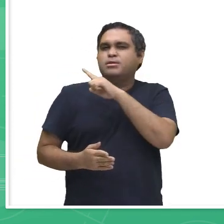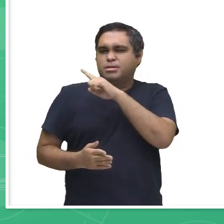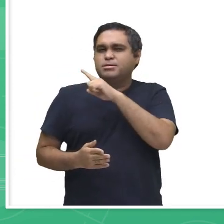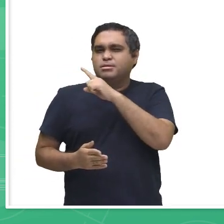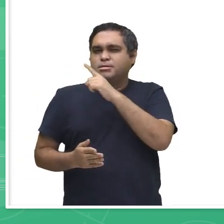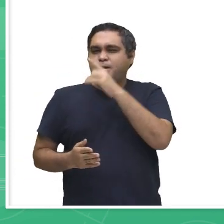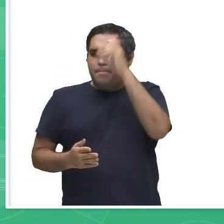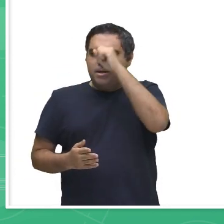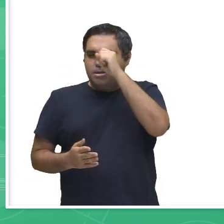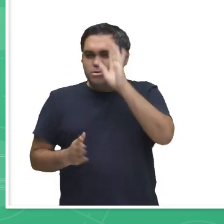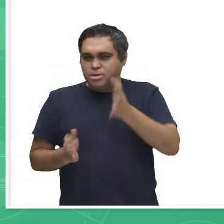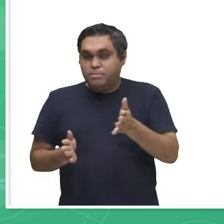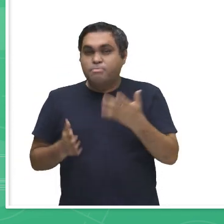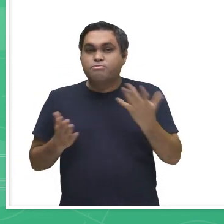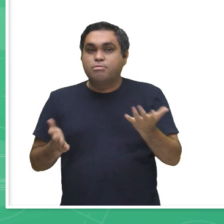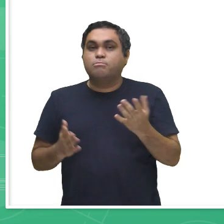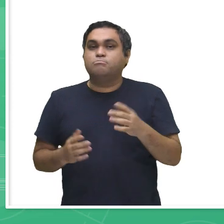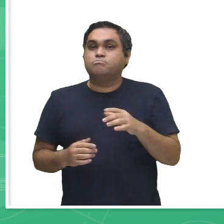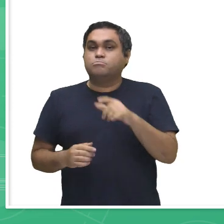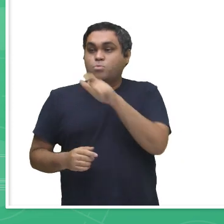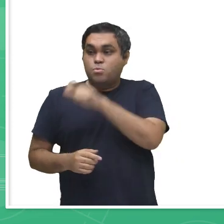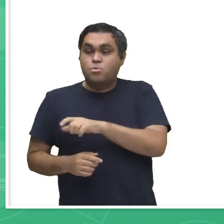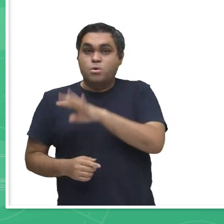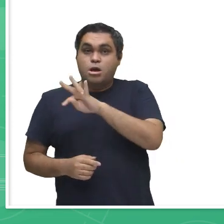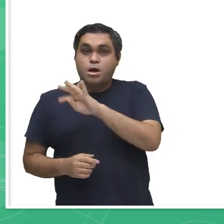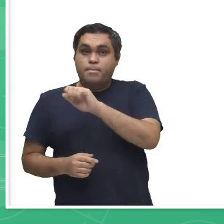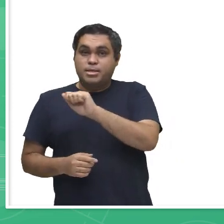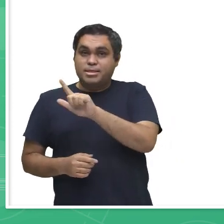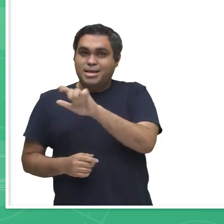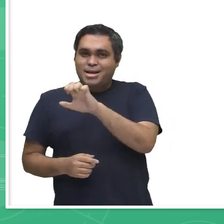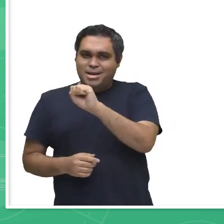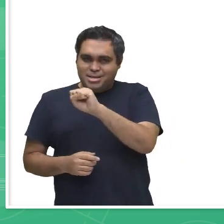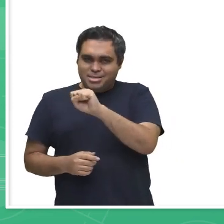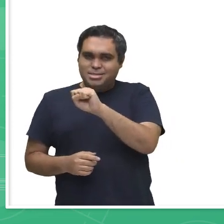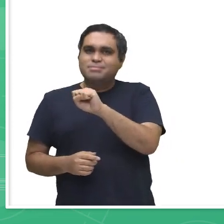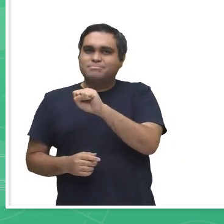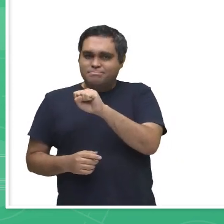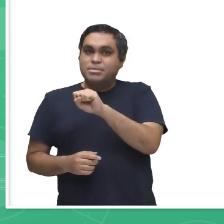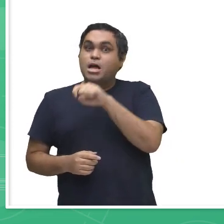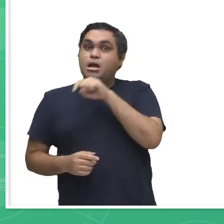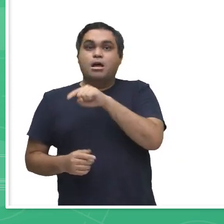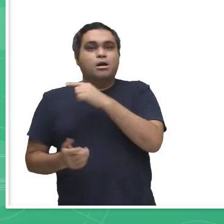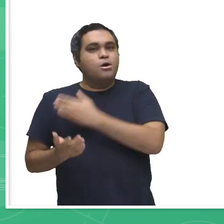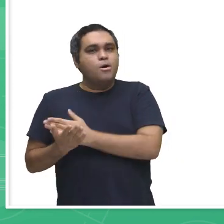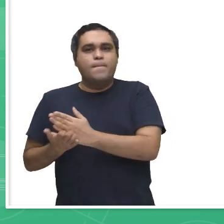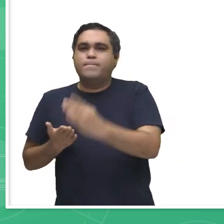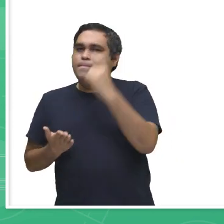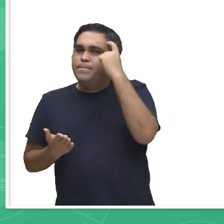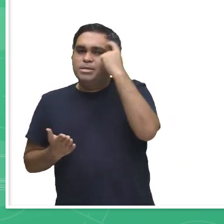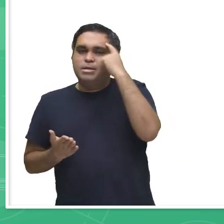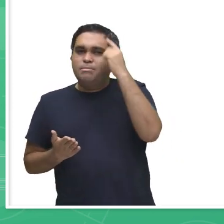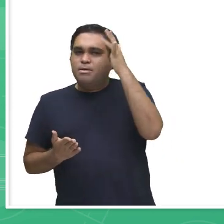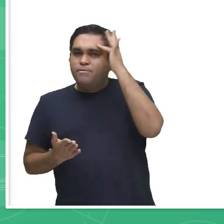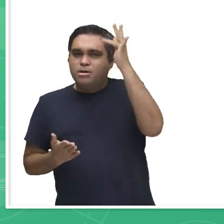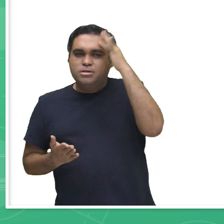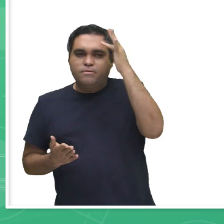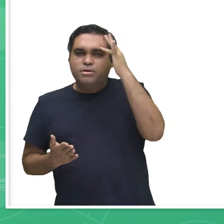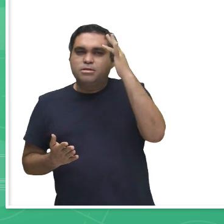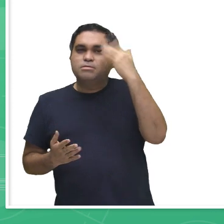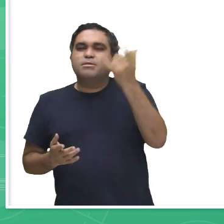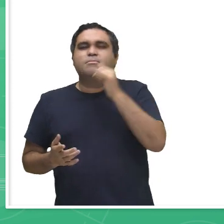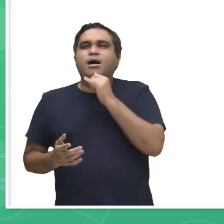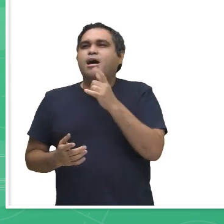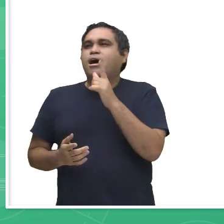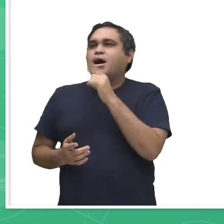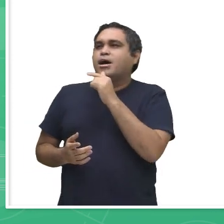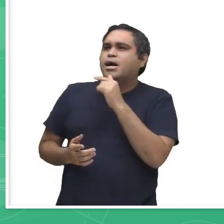Mileto, século 6 a.C. Olha só, 6 a.C., Tales de Mileto começou a pensar, não, tudo é um, a água é arqué,